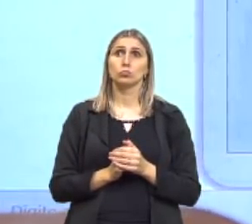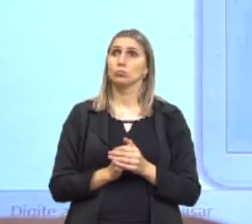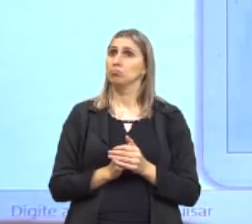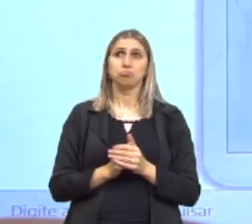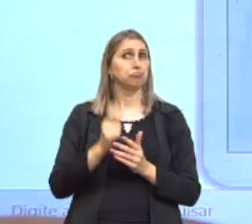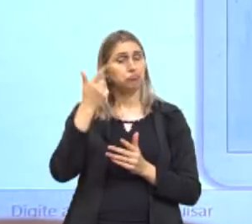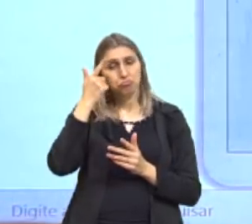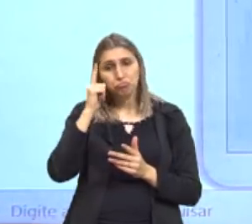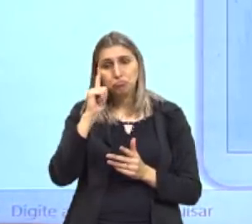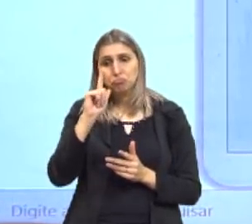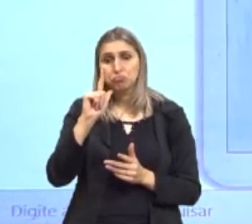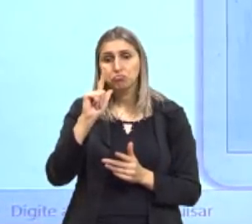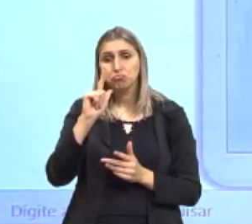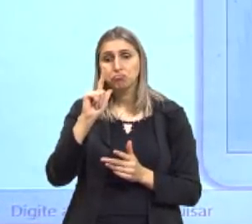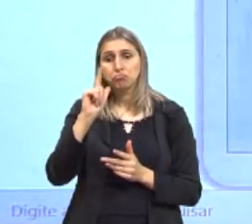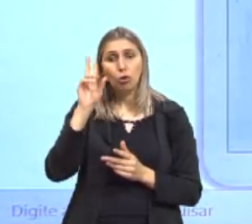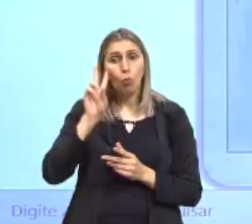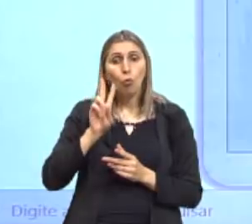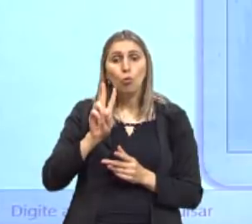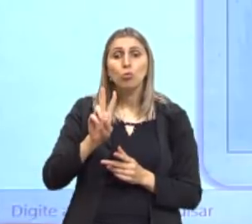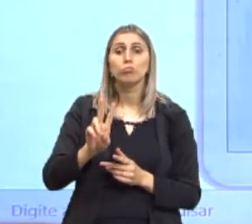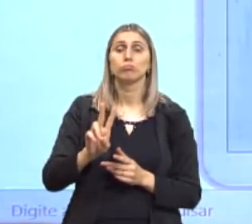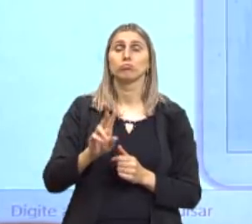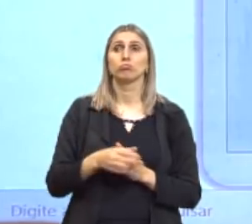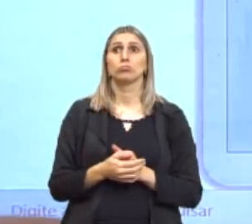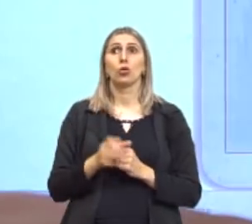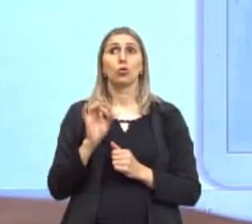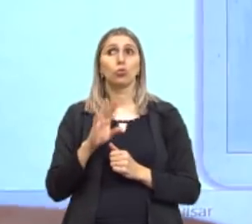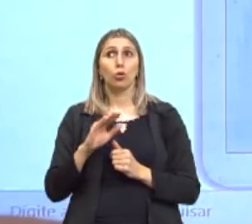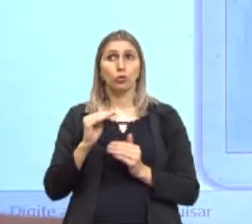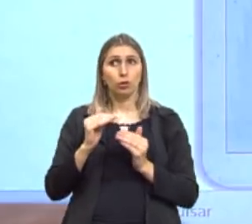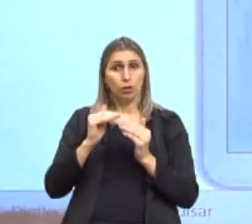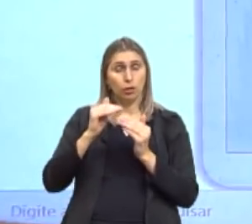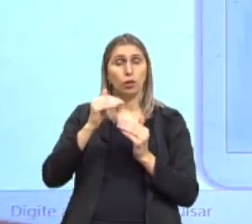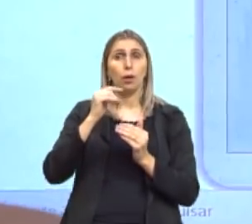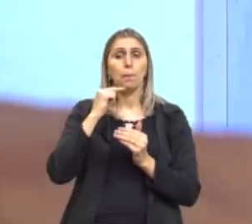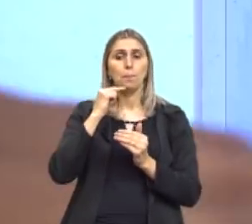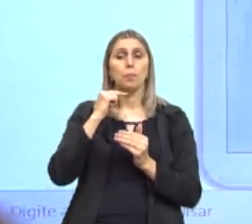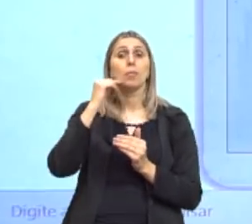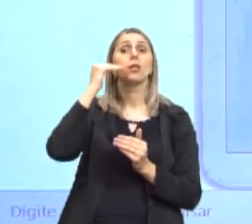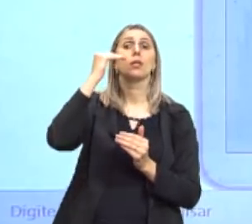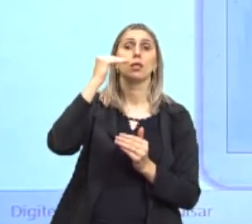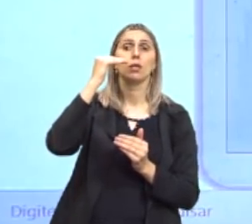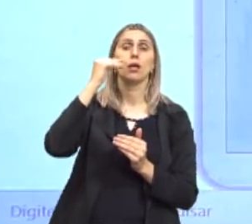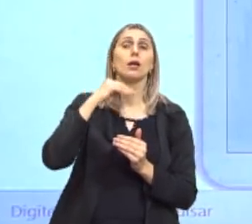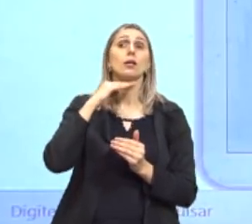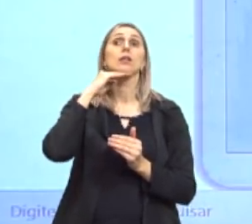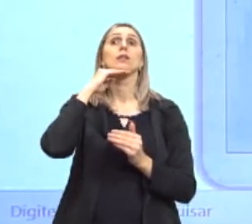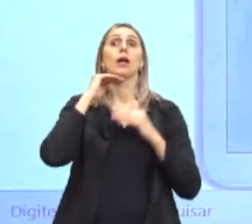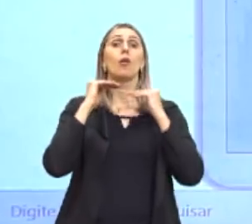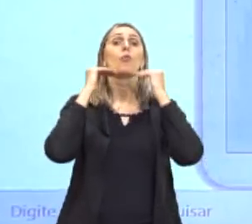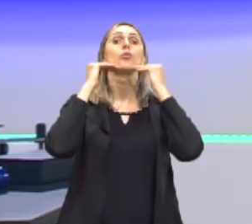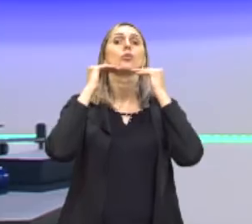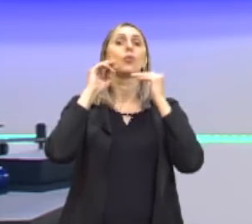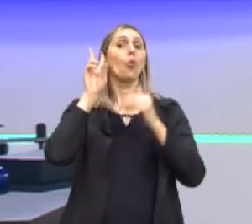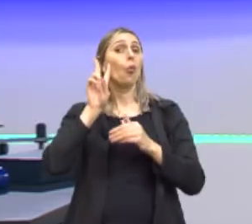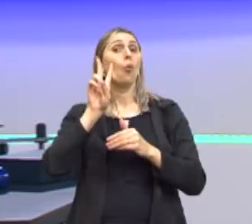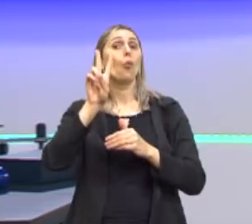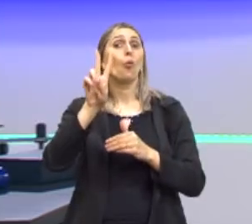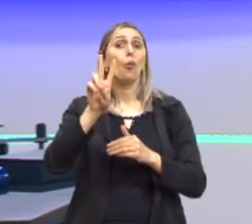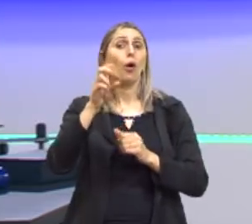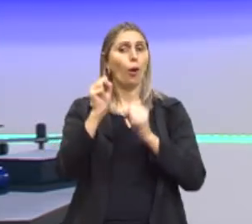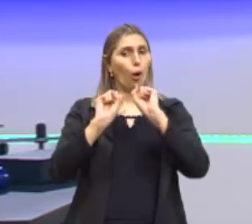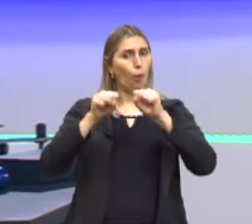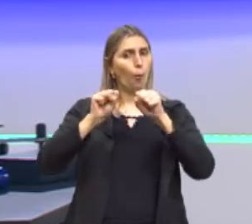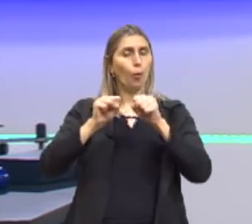Ele não vai enxergar, só se ele inclinar um pouco a cabeça dele, ele conseguirá enxergar essa